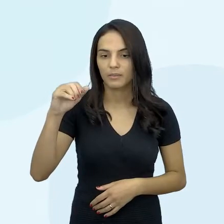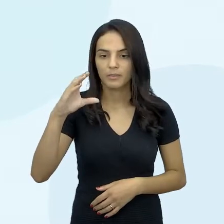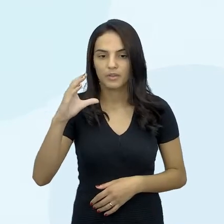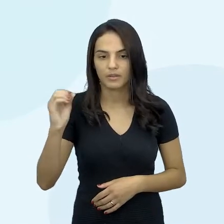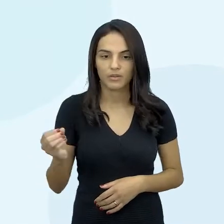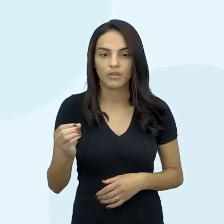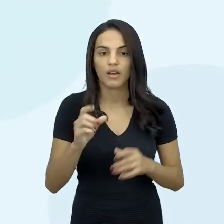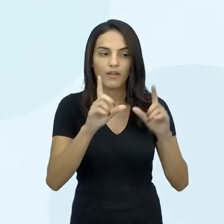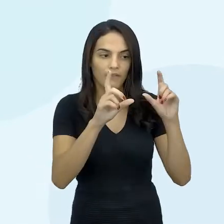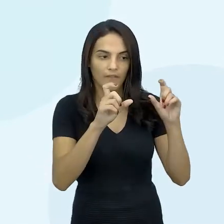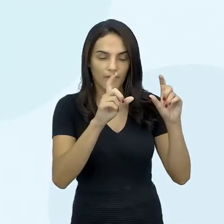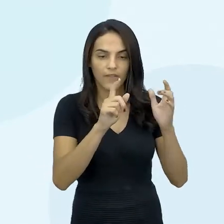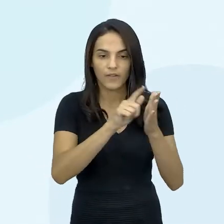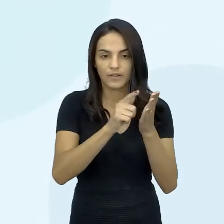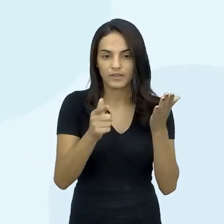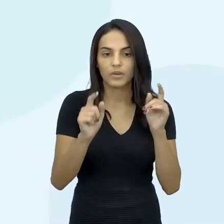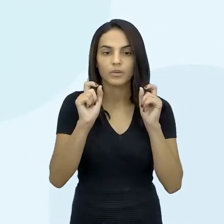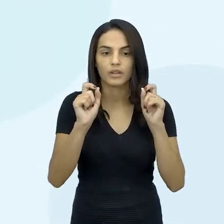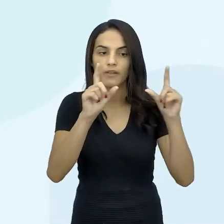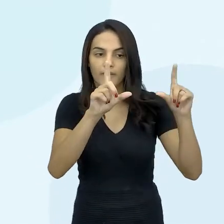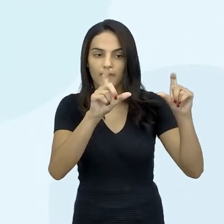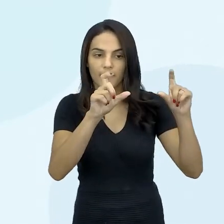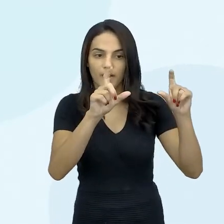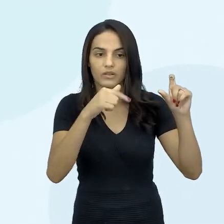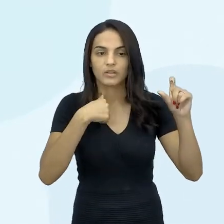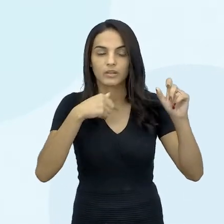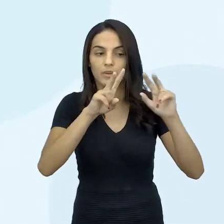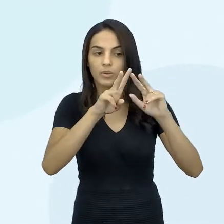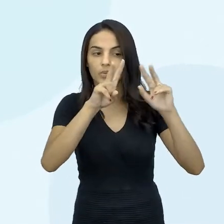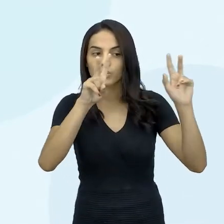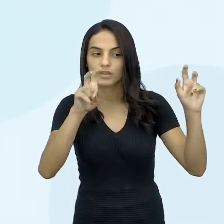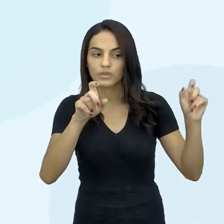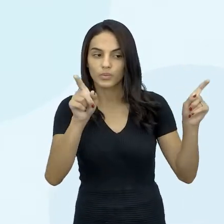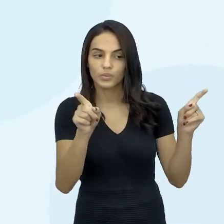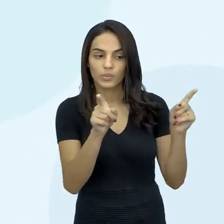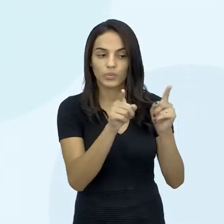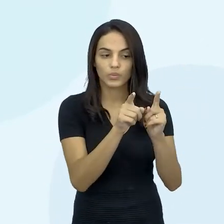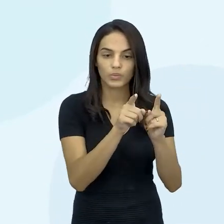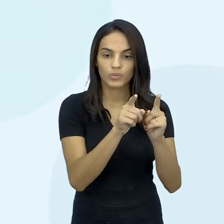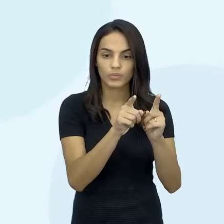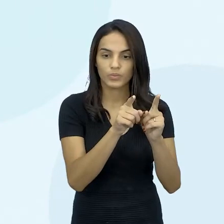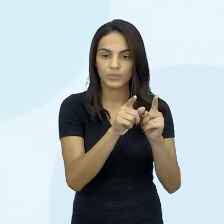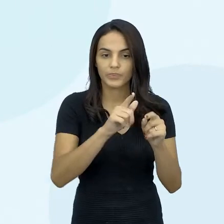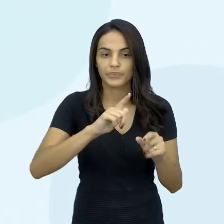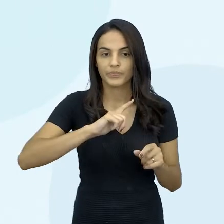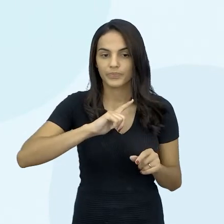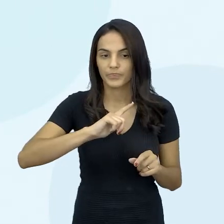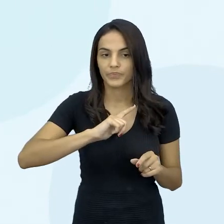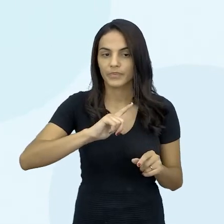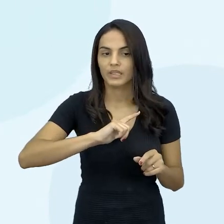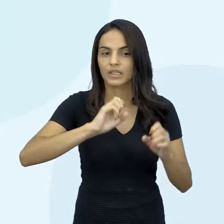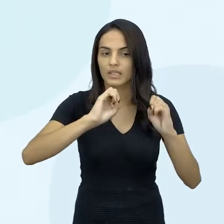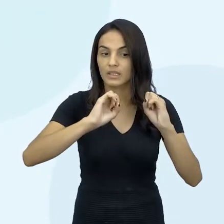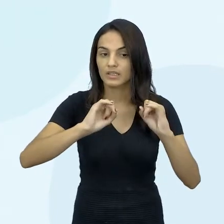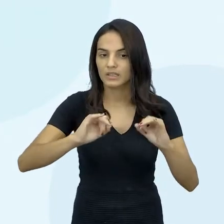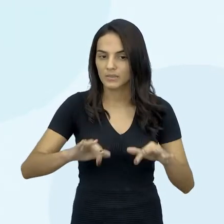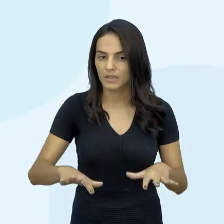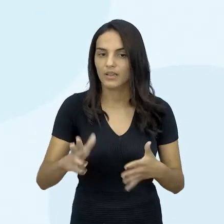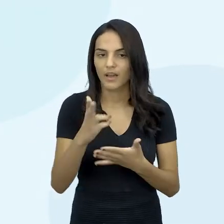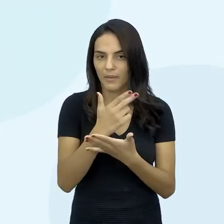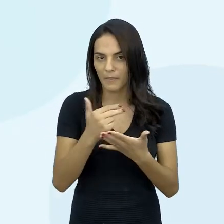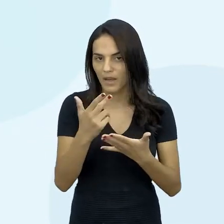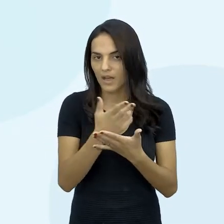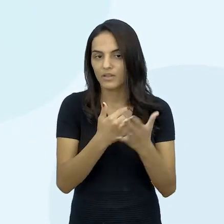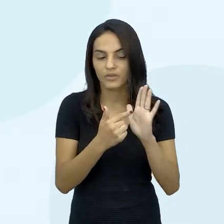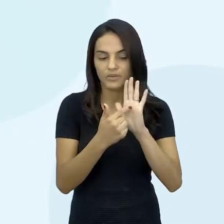fotoreportagem, ela é a imagem e um título curto que descreve a imagem que